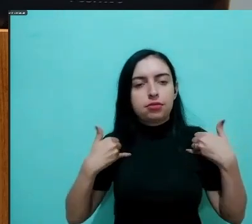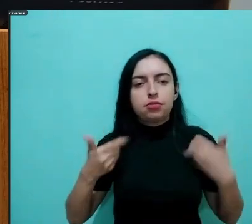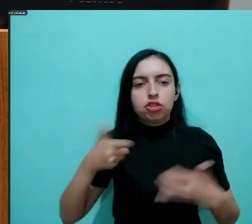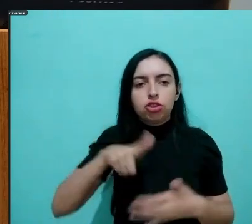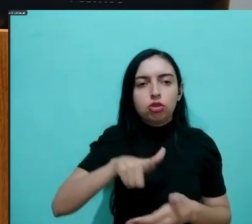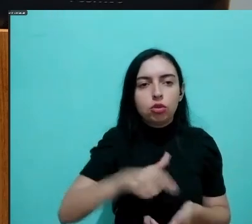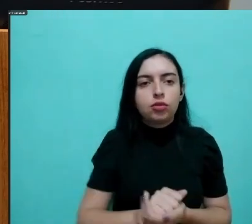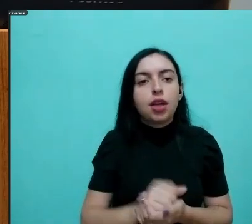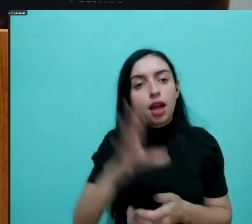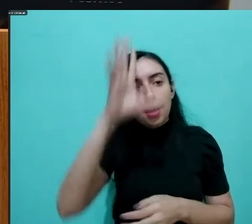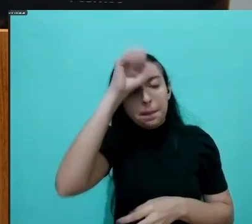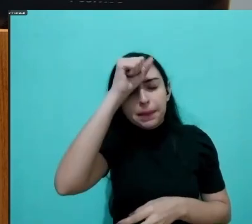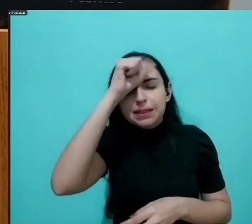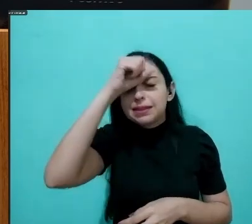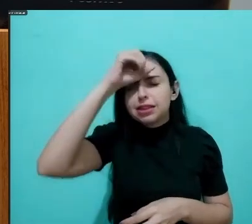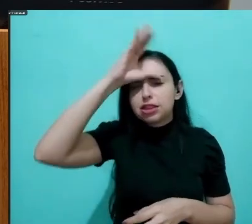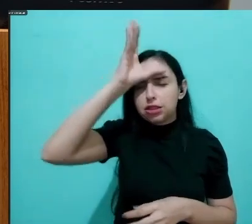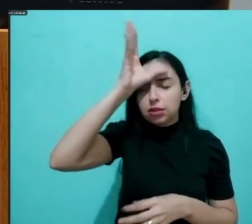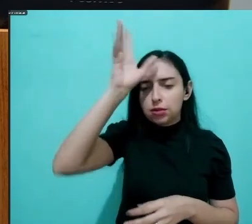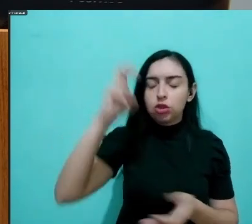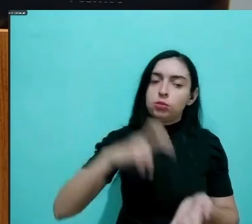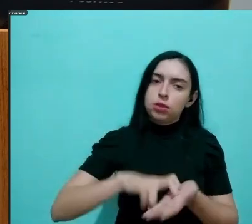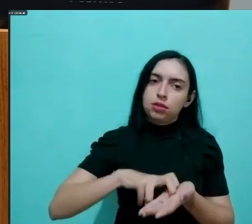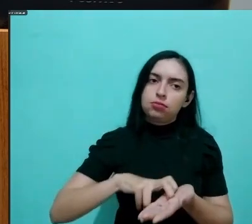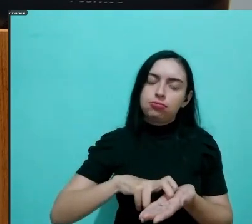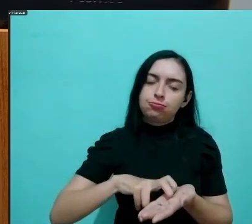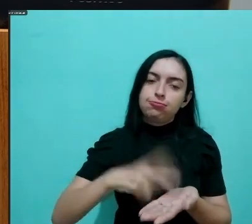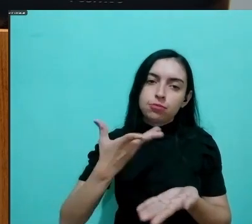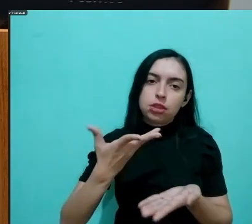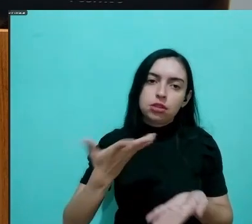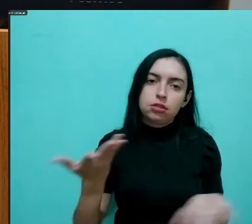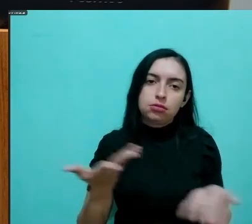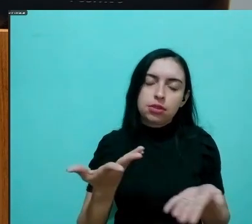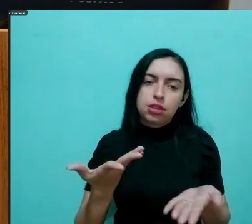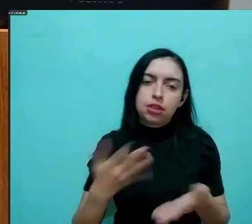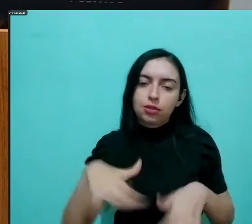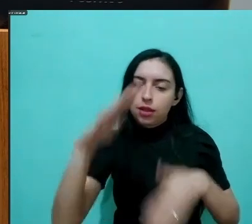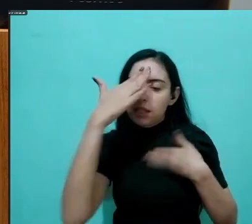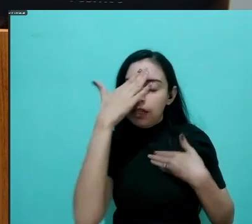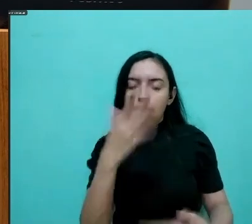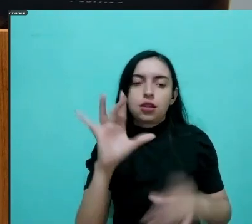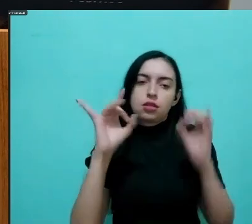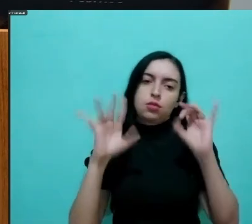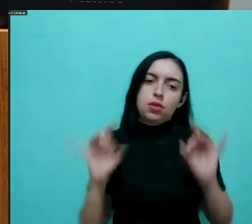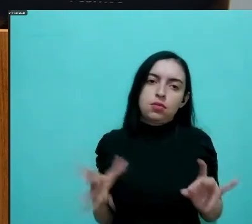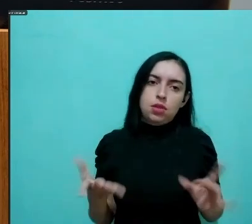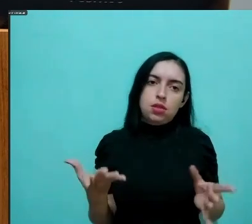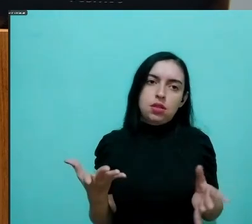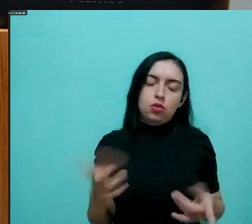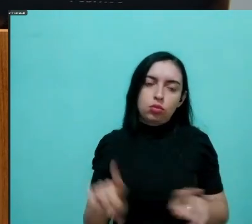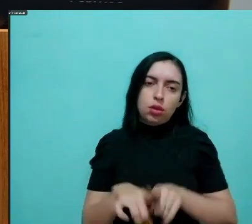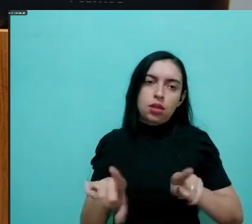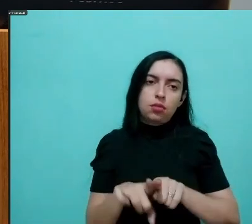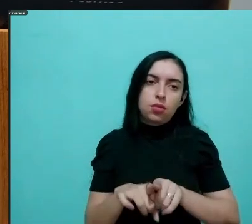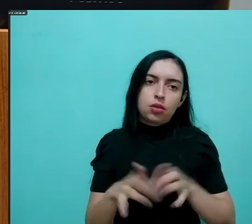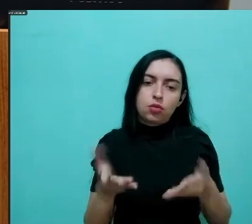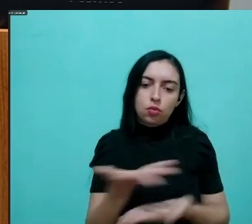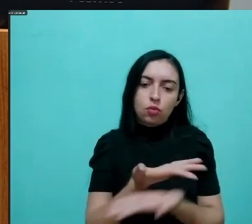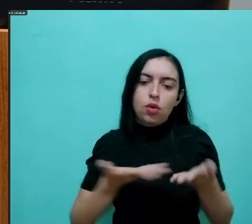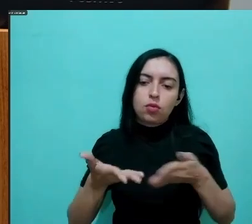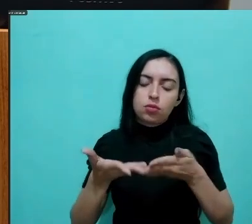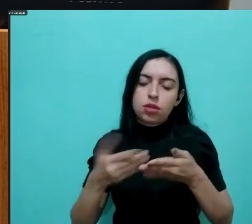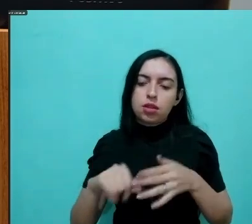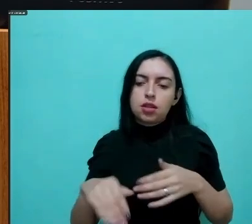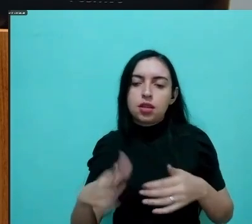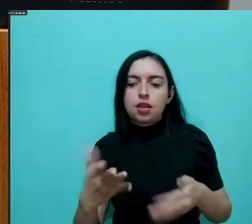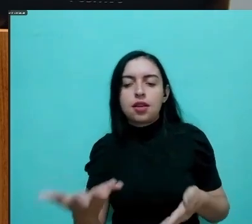aprendi muito nessa manhã, queria lhe fazer, né, um agradecimento especial e também, igualmente, agradecer aos nossos